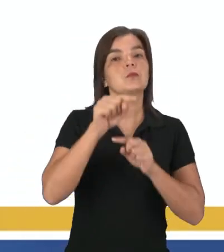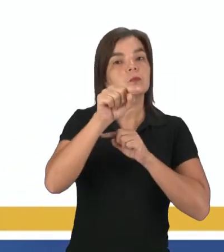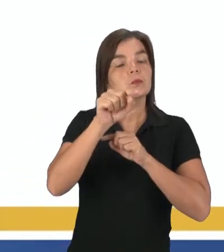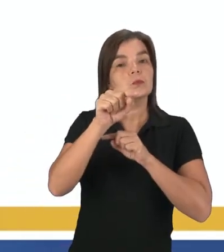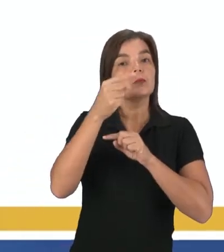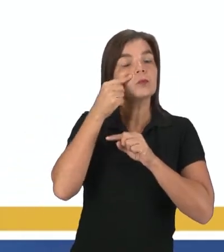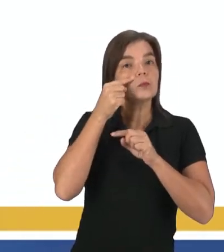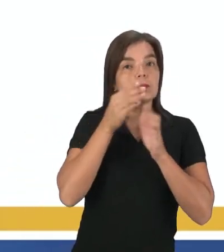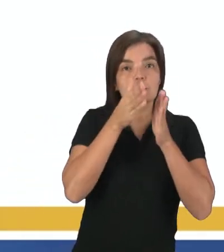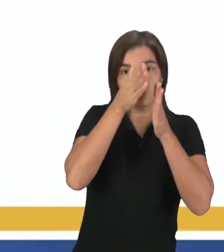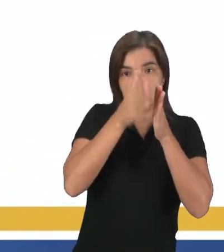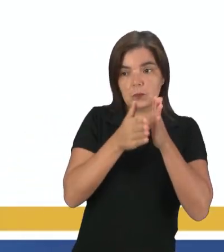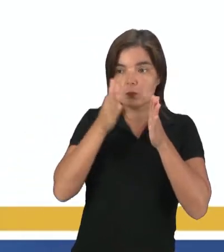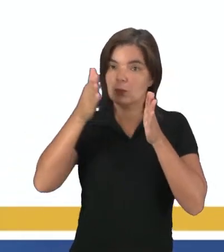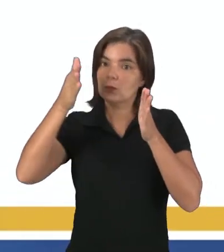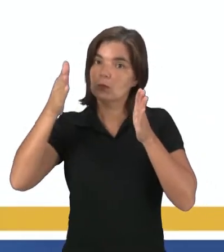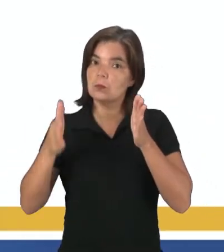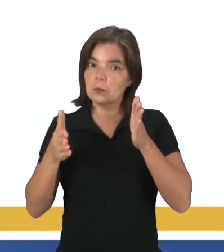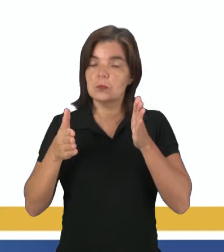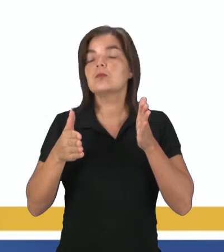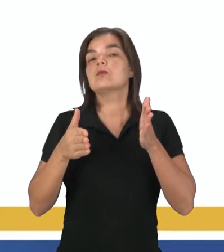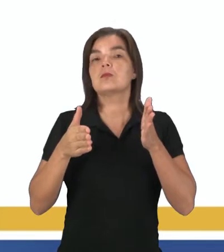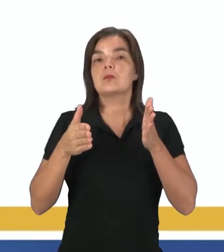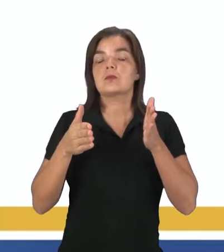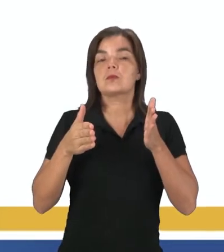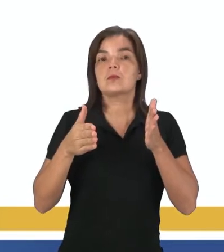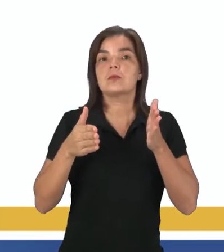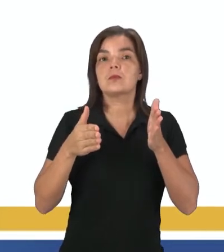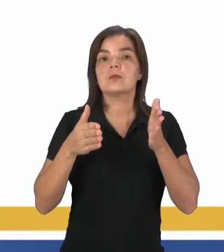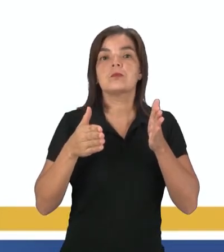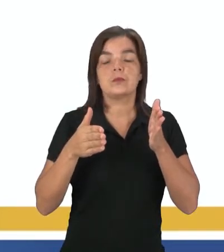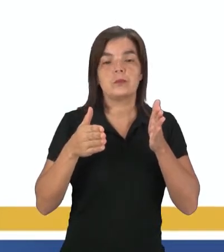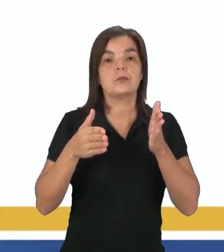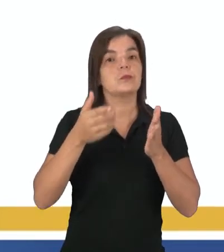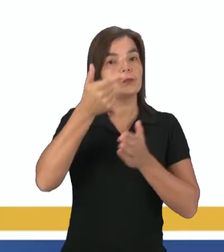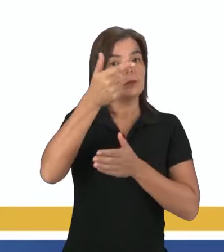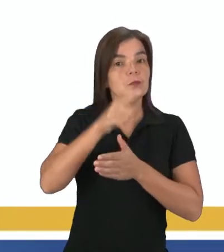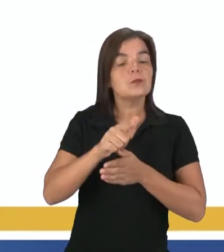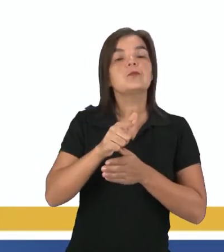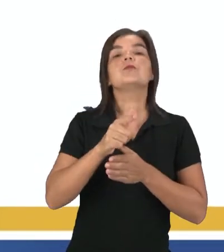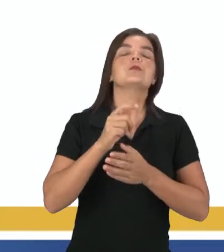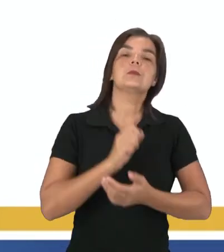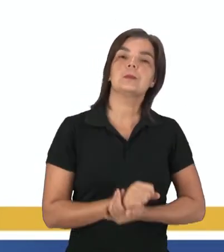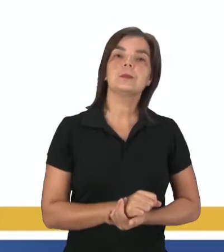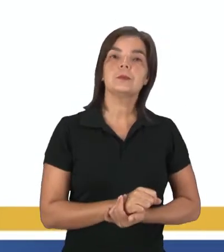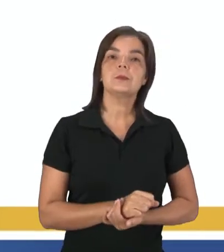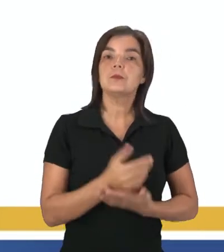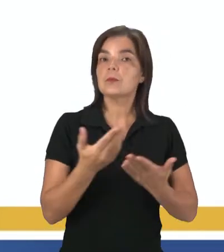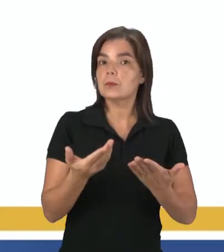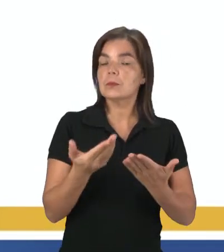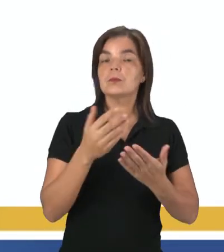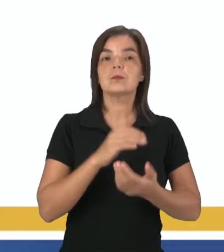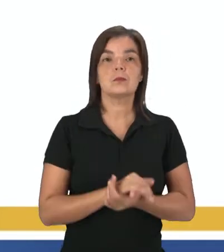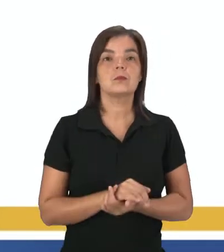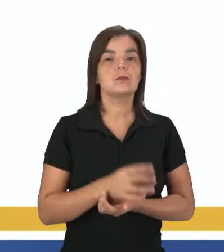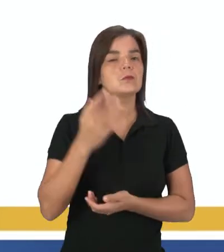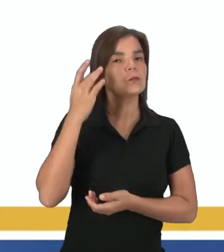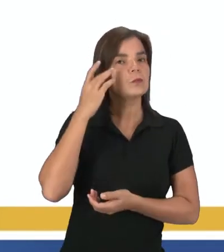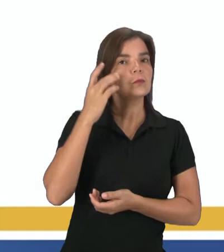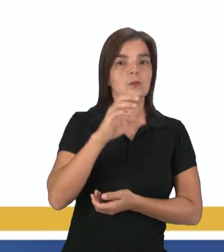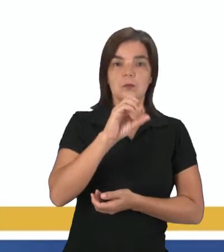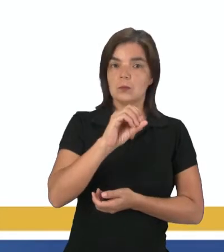dividi o espaço de 0 até 0,5, né, até meio, na metade novamente. E aí eu